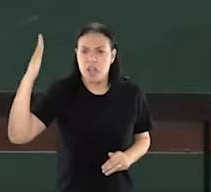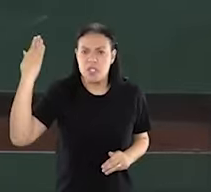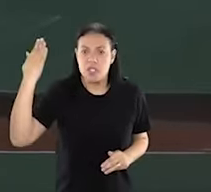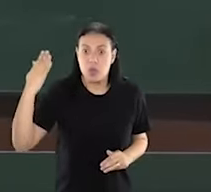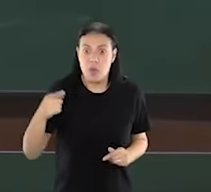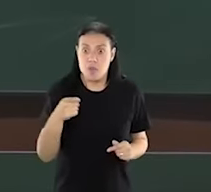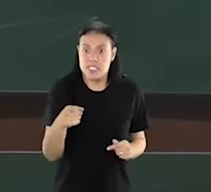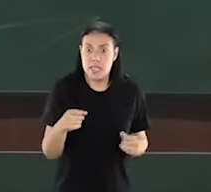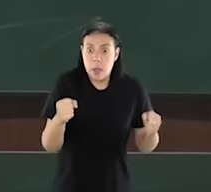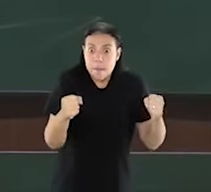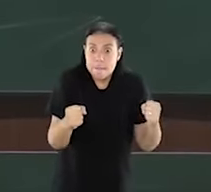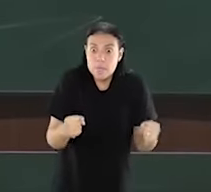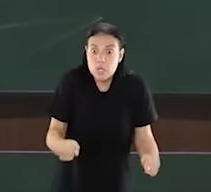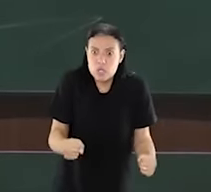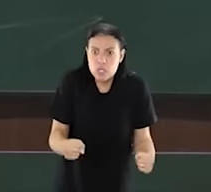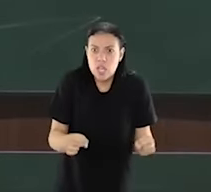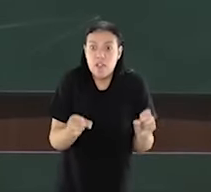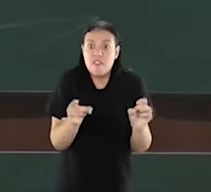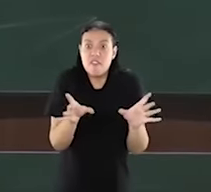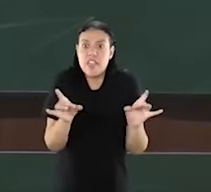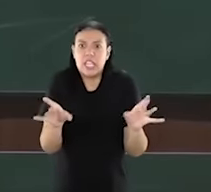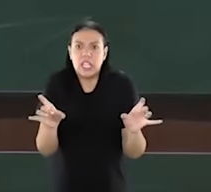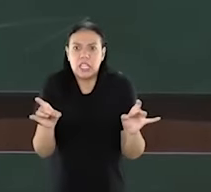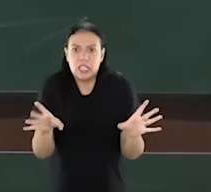300 denários e dar-se aos pobres.